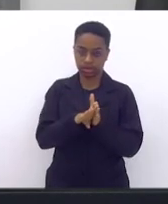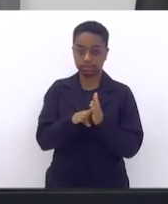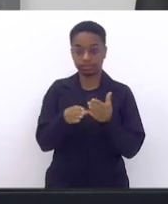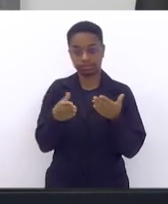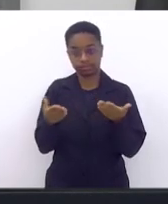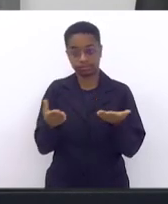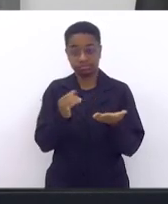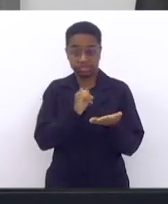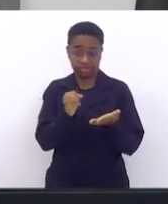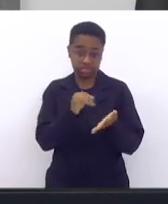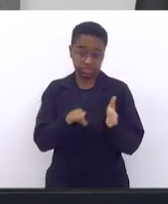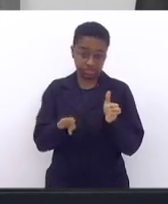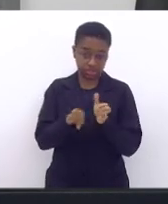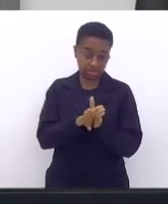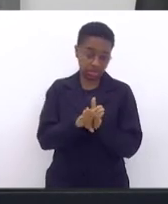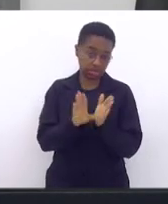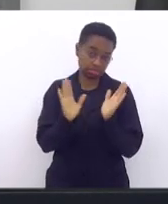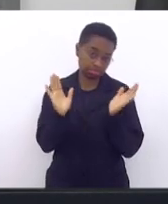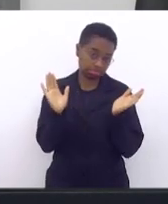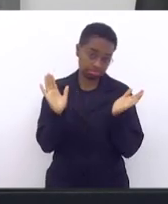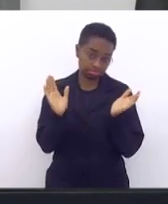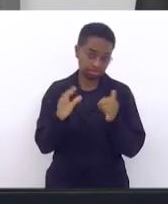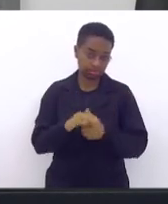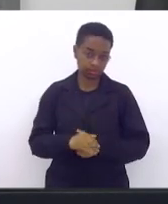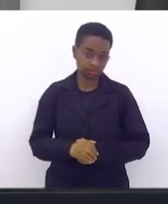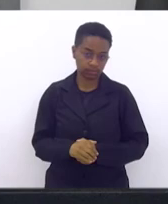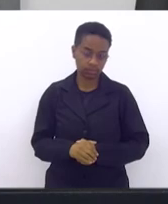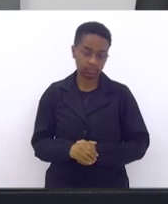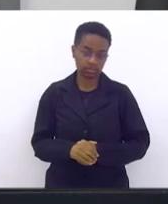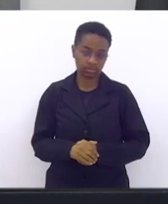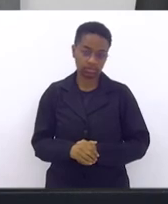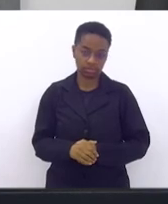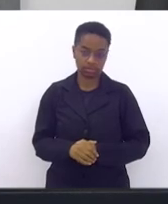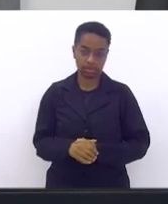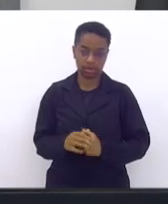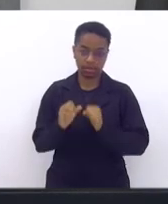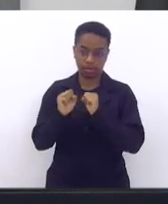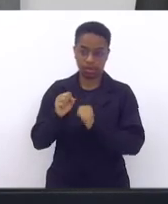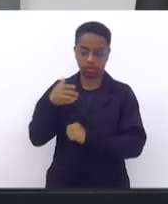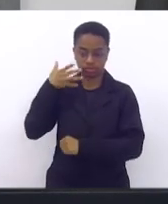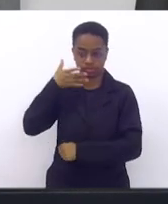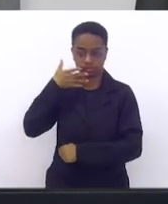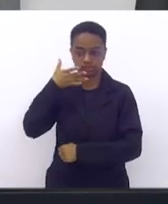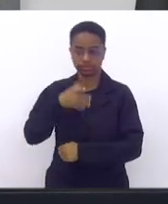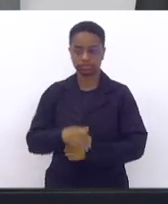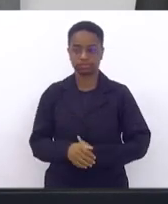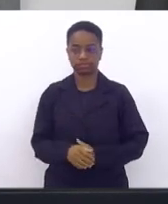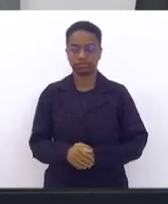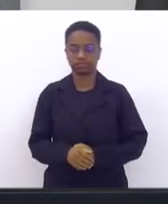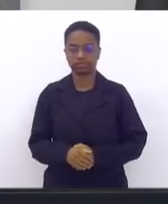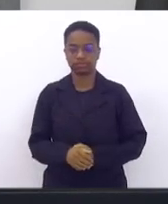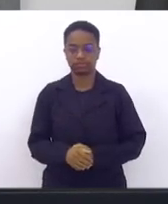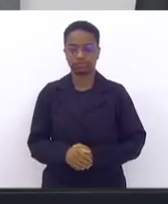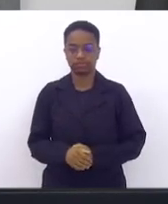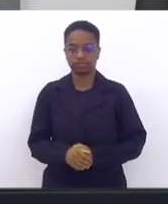Mas caso chegue, enfim, a palavra será franqueada para sua